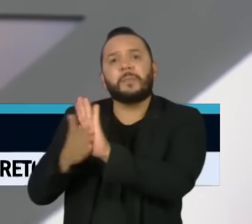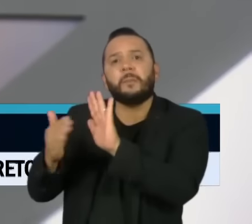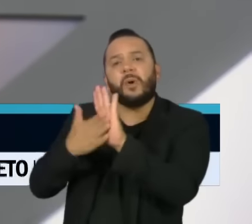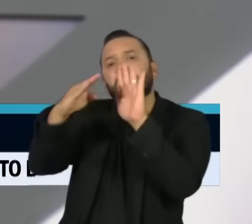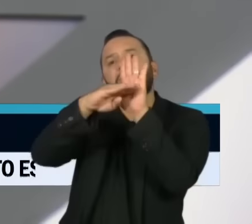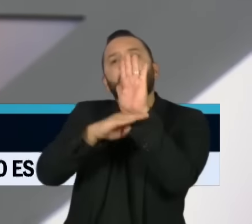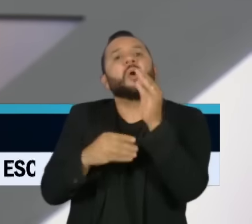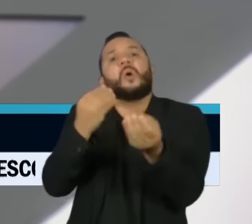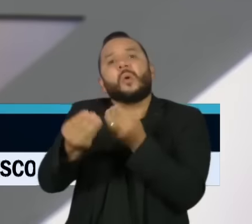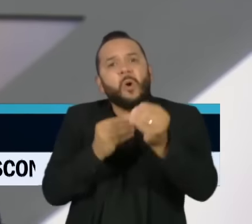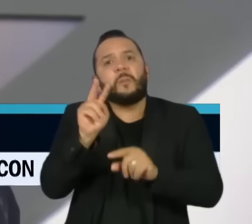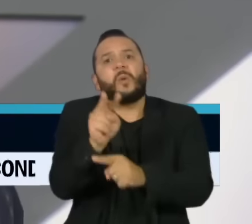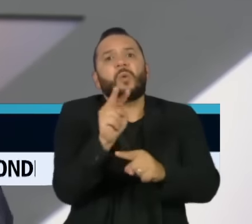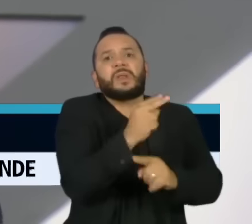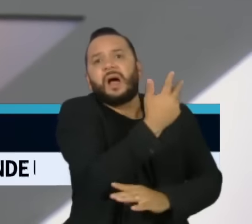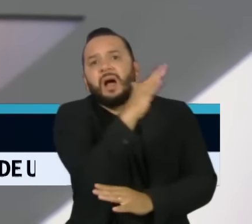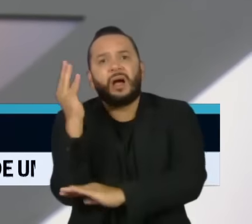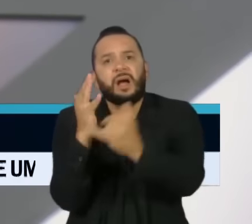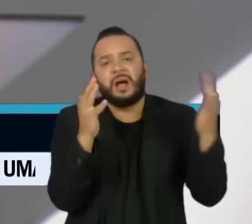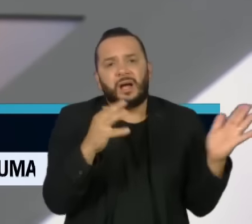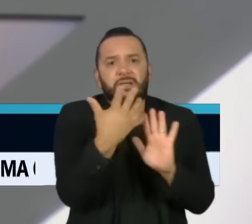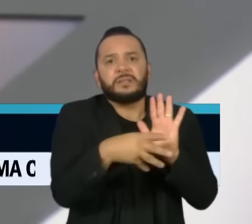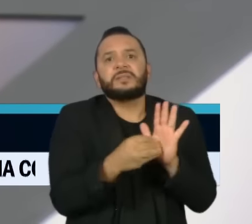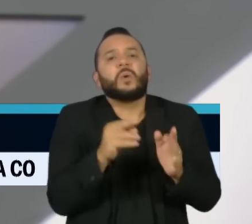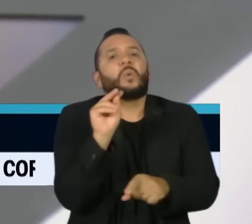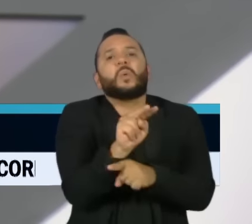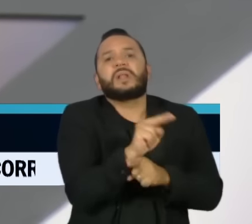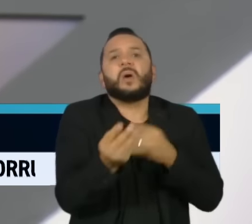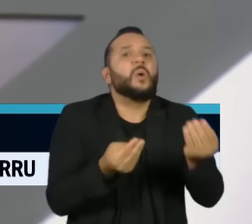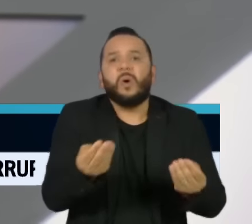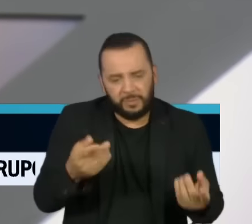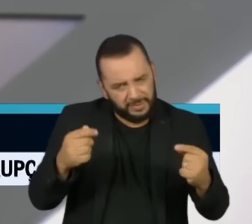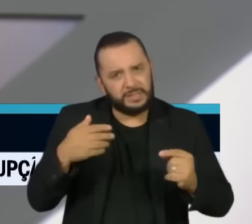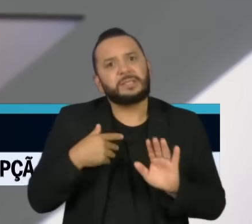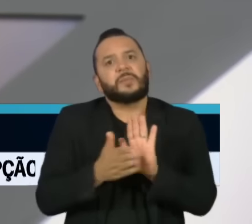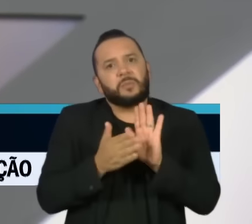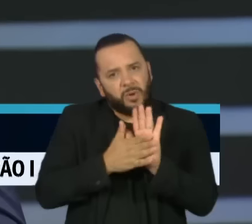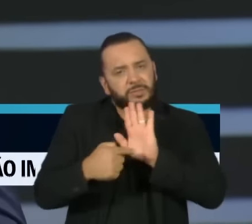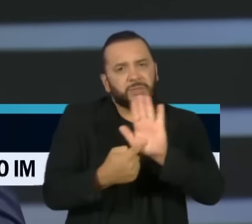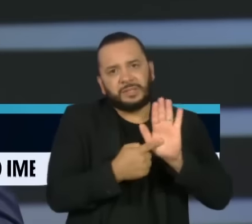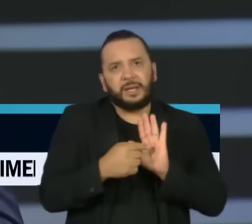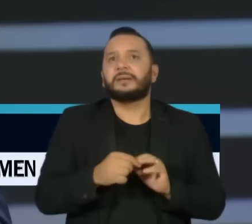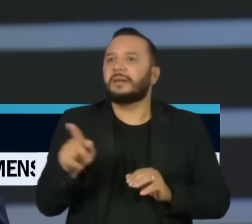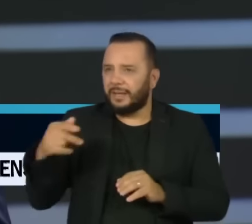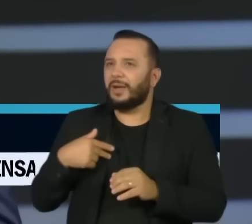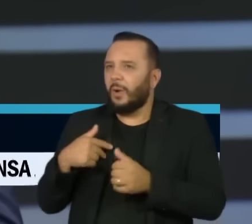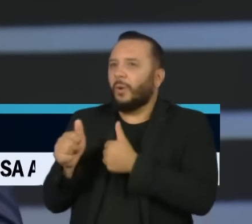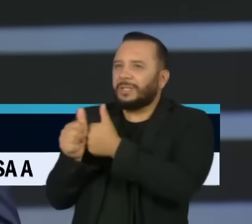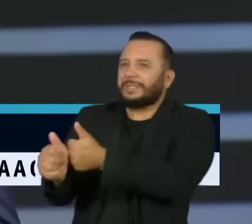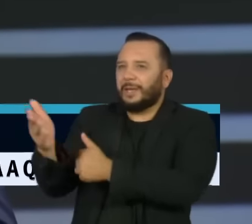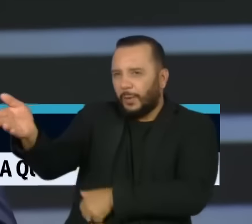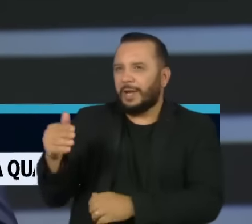vão combater essa destruição do nosso meio ambiente? Vila? Eu sigo o relator.